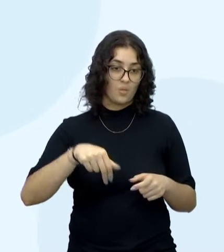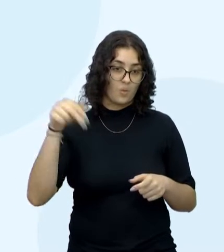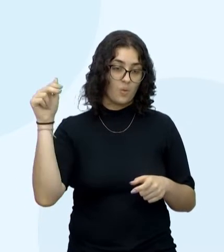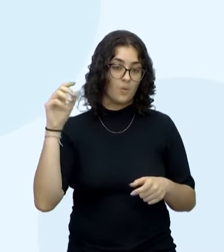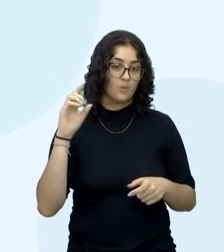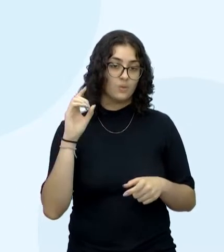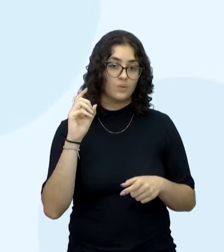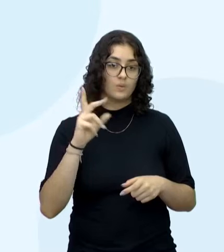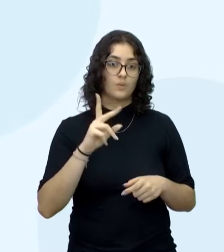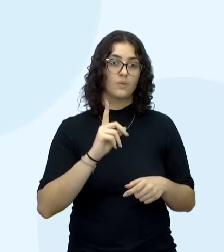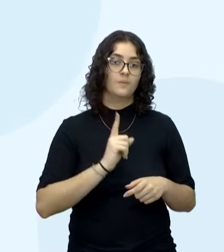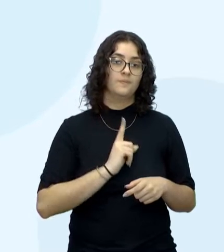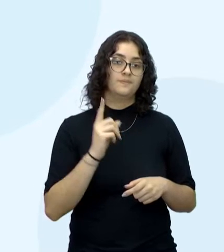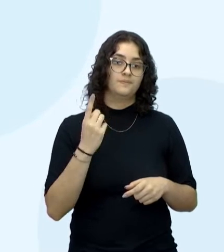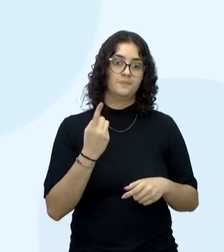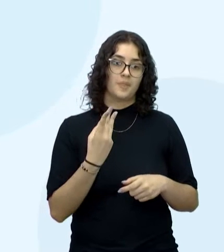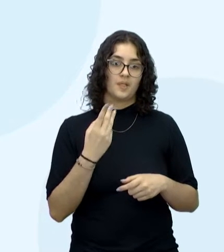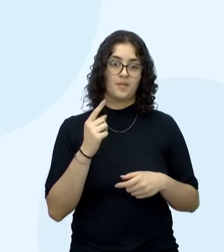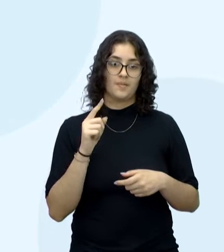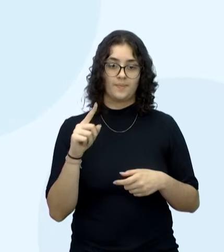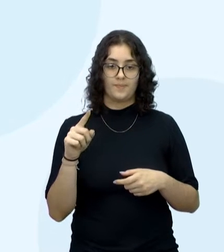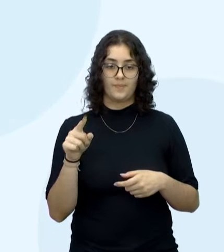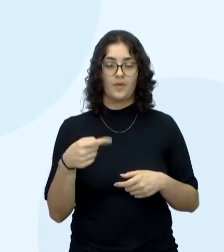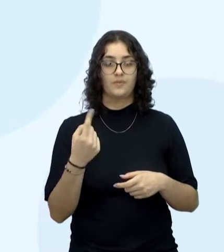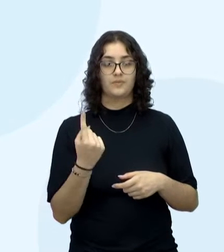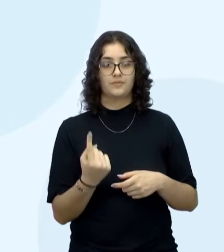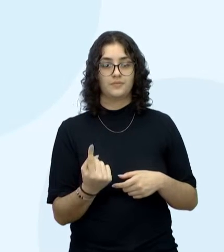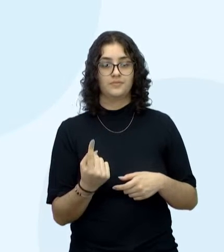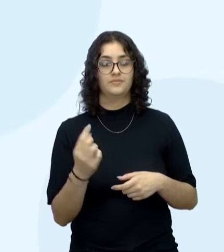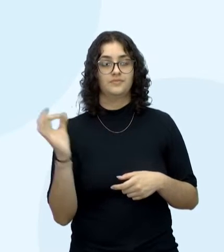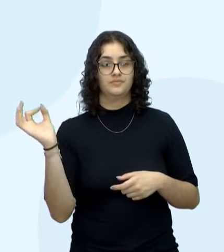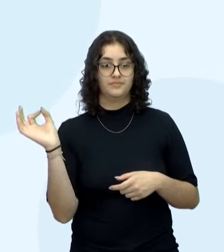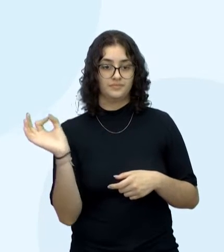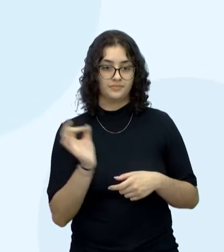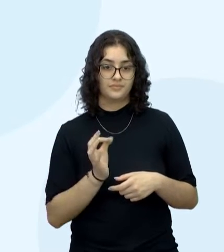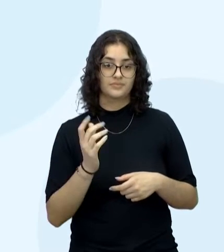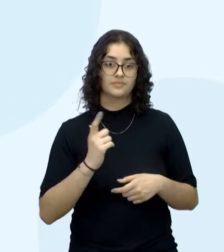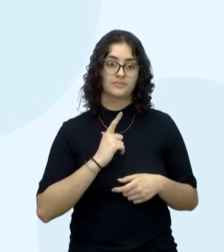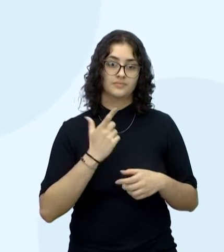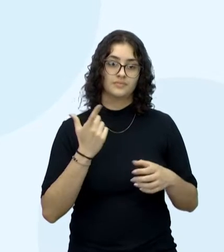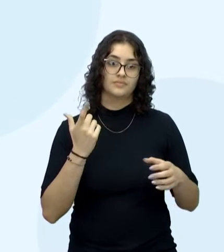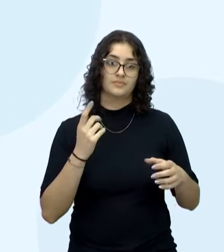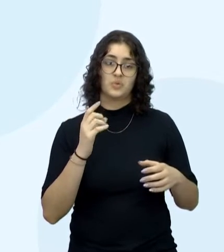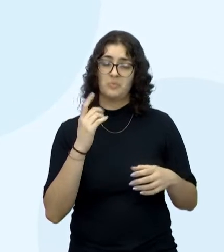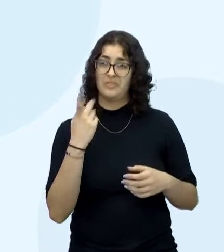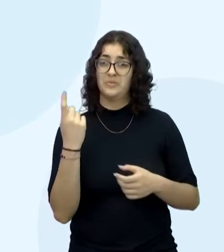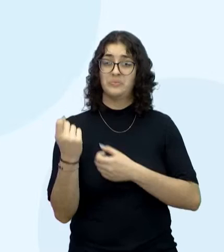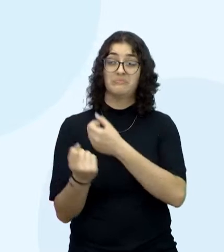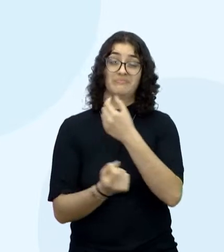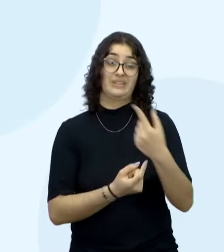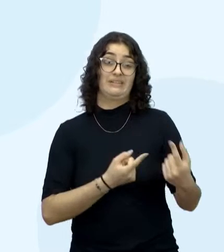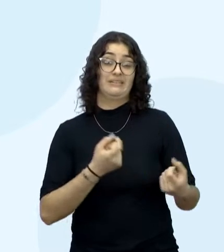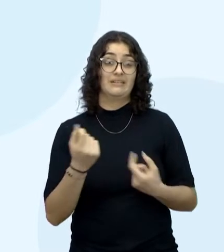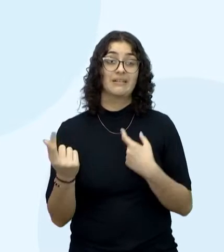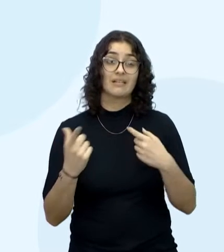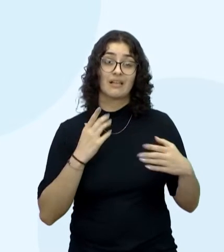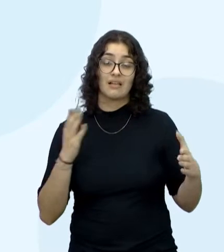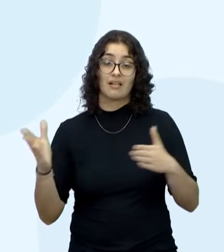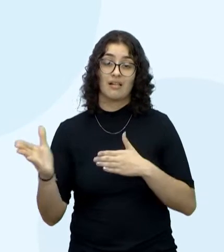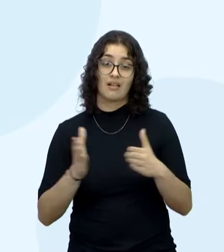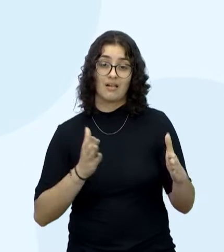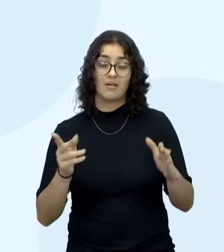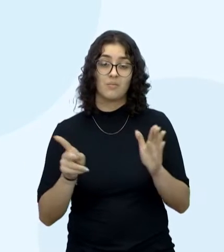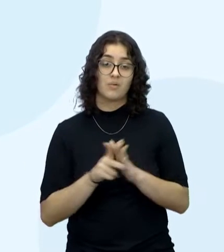apenas 13,1% da população, 13,1% da população, ou seja, quase ninguém, né, tem acesso à